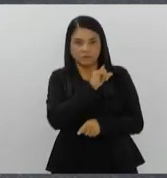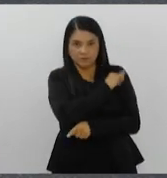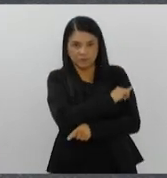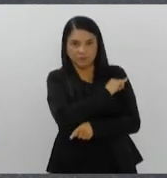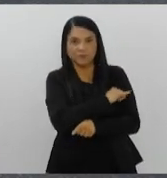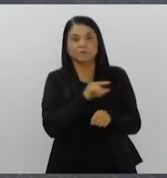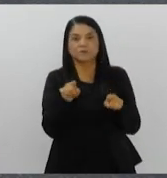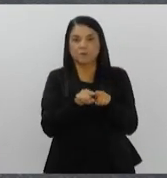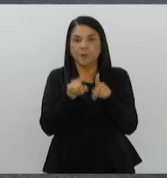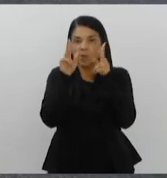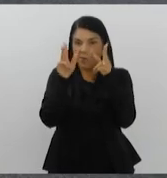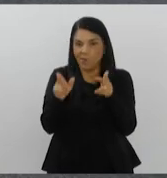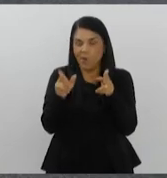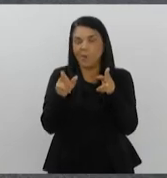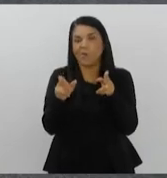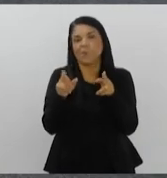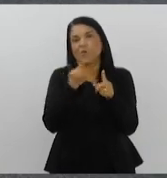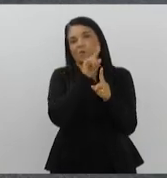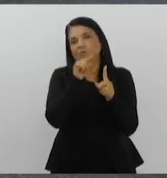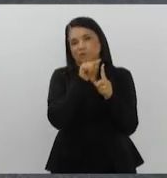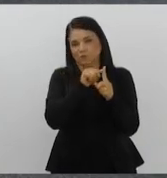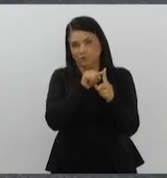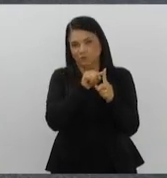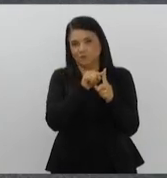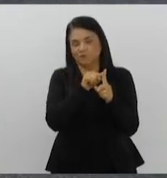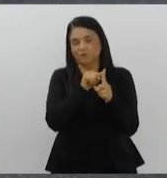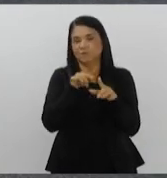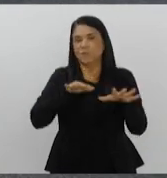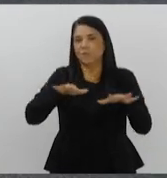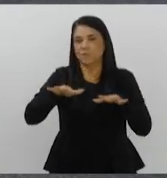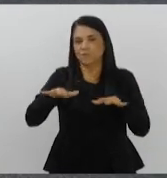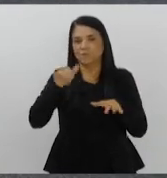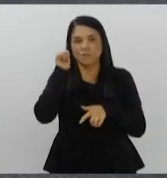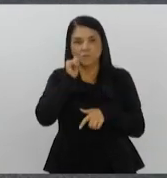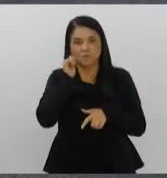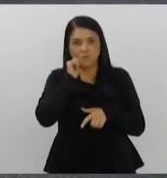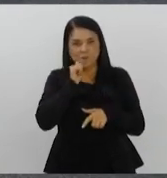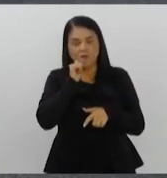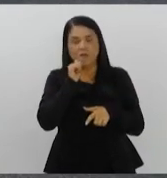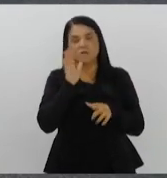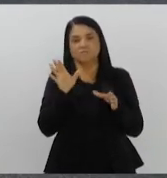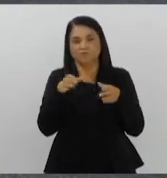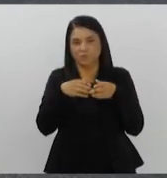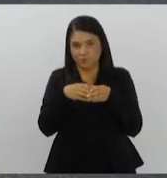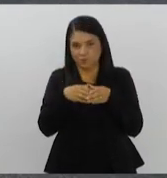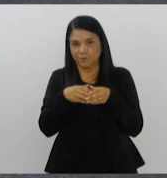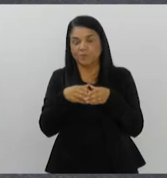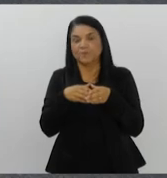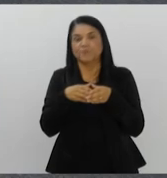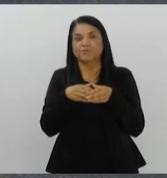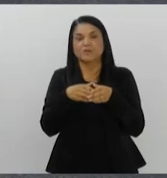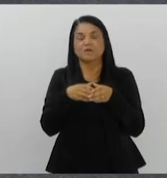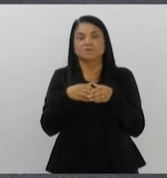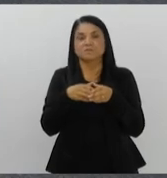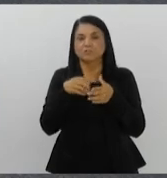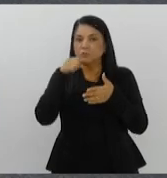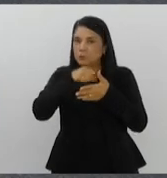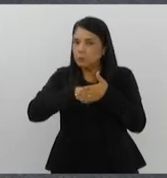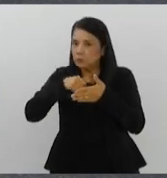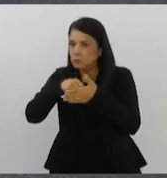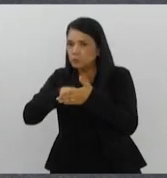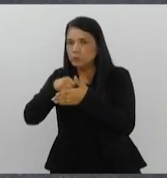Janeiro, também com esse forte viés aí do movimento de mulheres, das feministas, enfim, de ter essa bandeira de